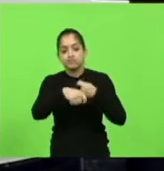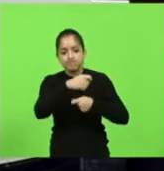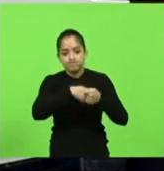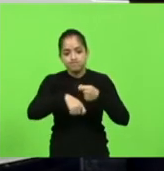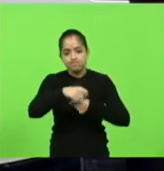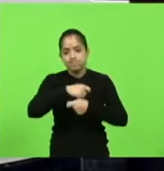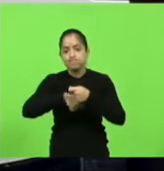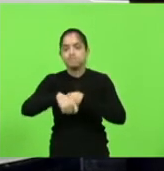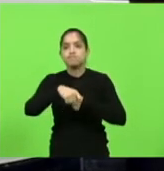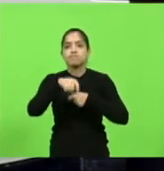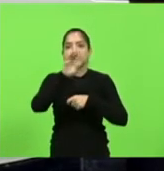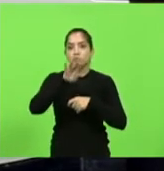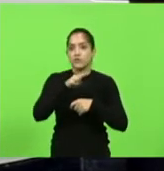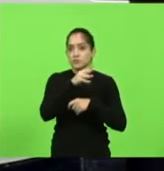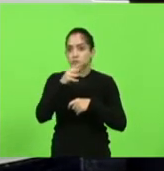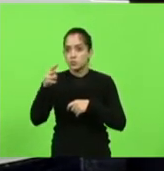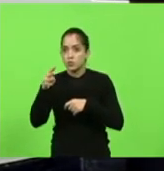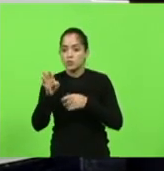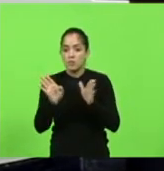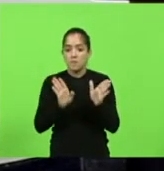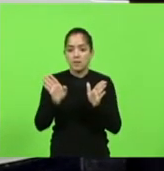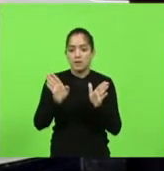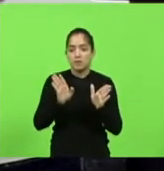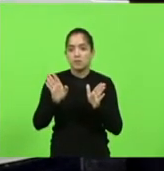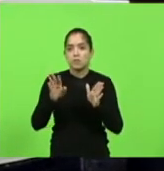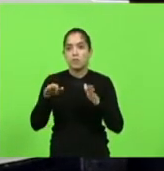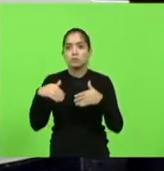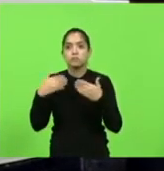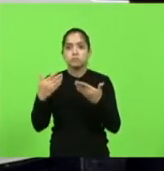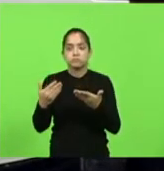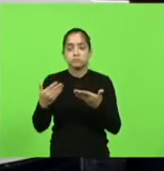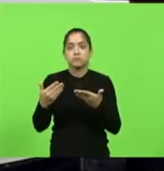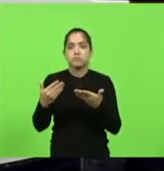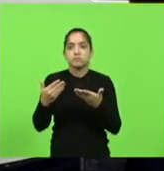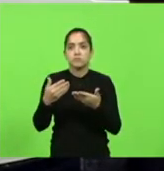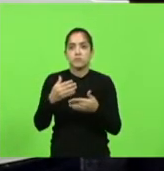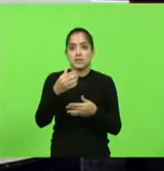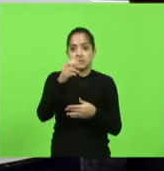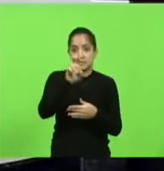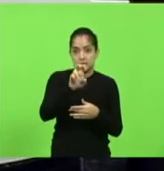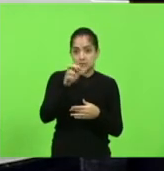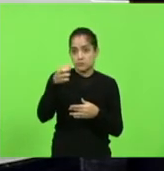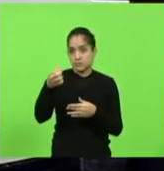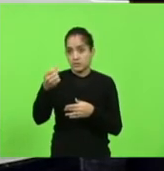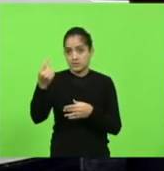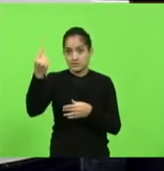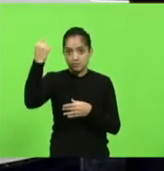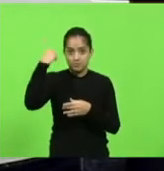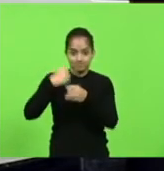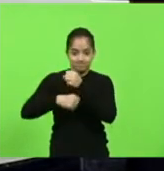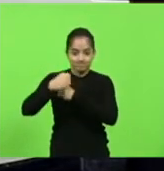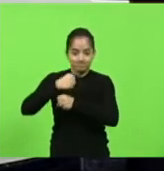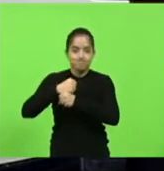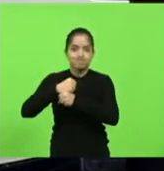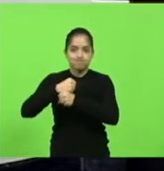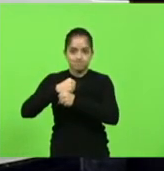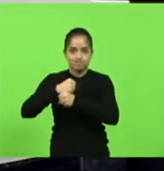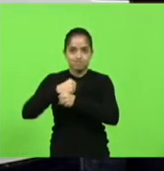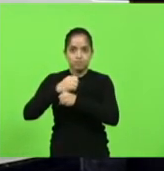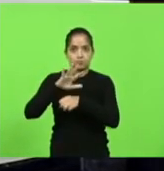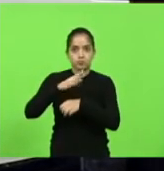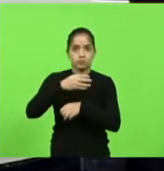um cronograma. Há 5, 6 anos atrás, o salário ficou